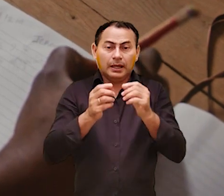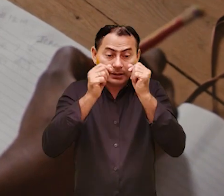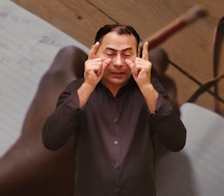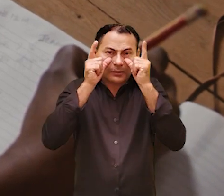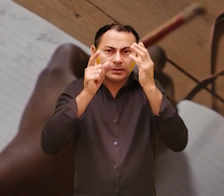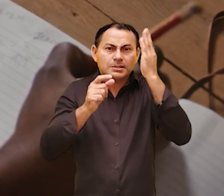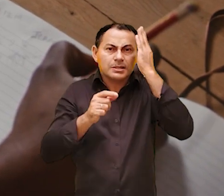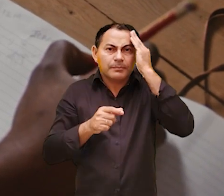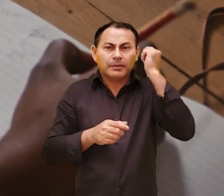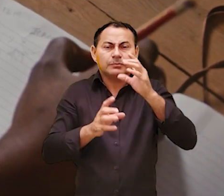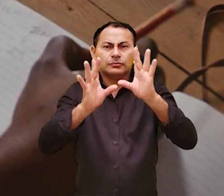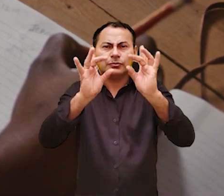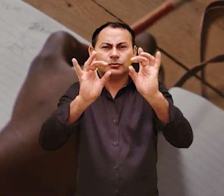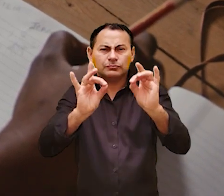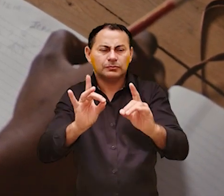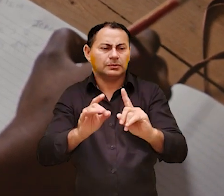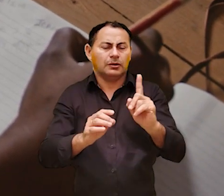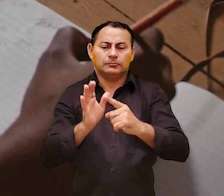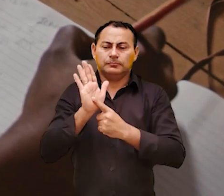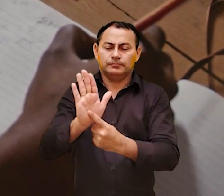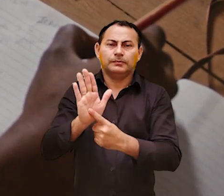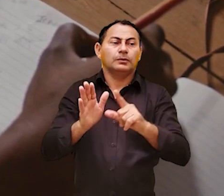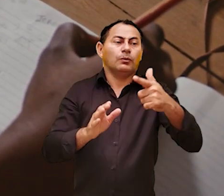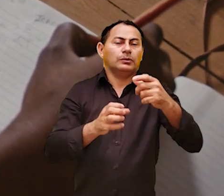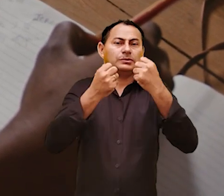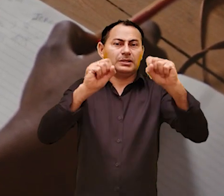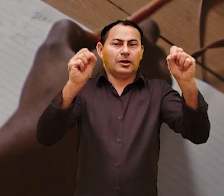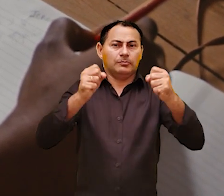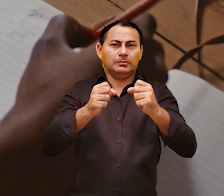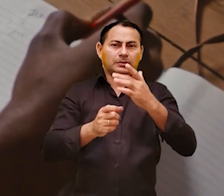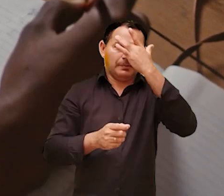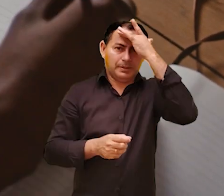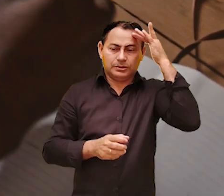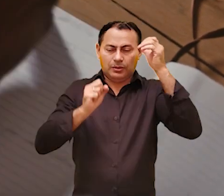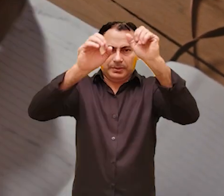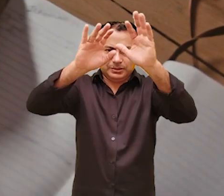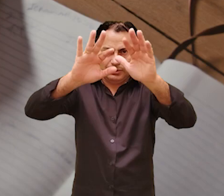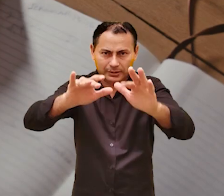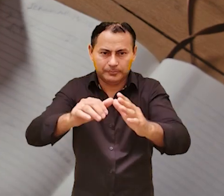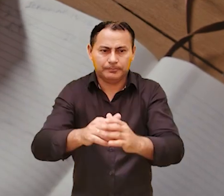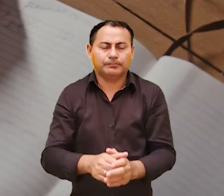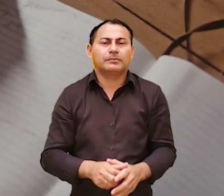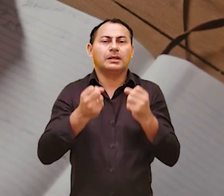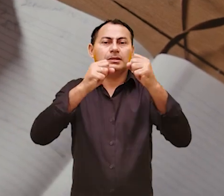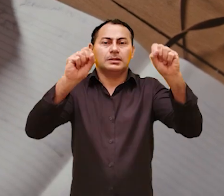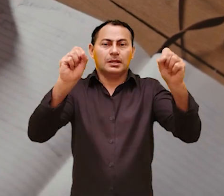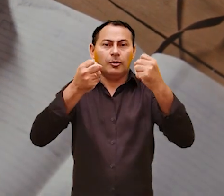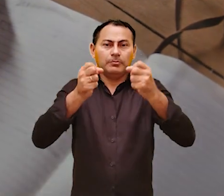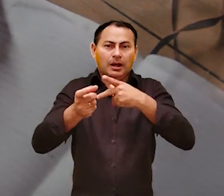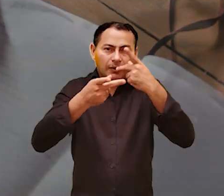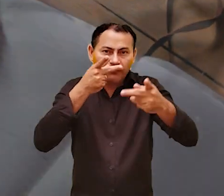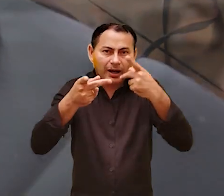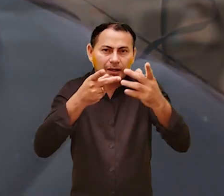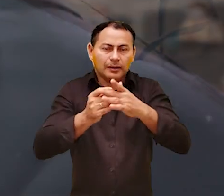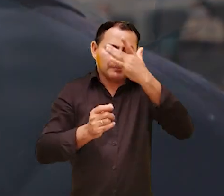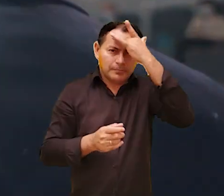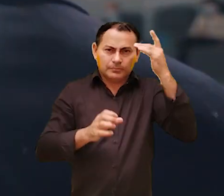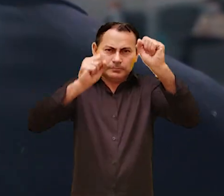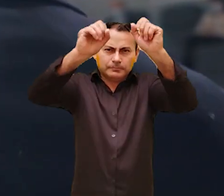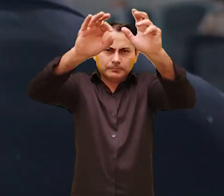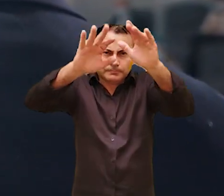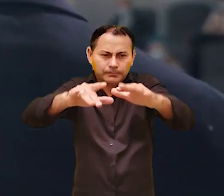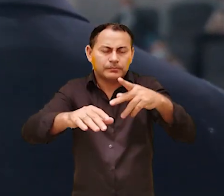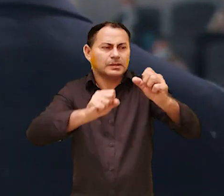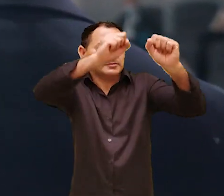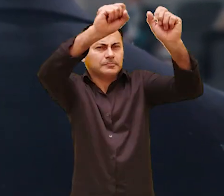salmo atentamente, descobrimos um detalhe que não está presente nos outros salmos do homem abençoado. Esse salmo fala como o